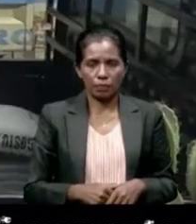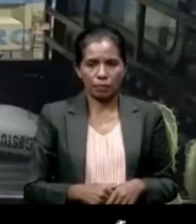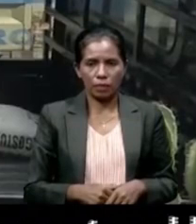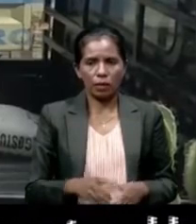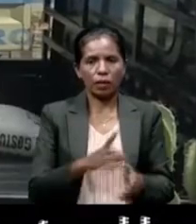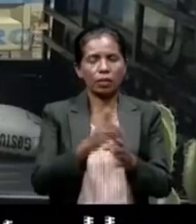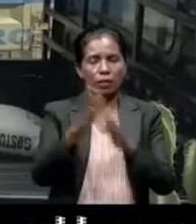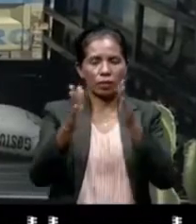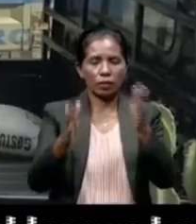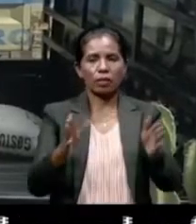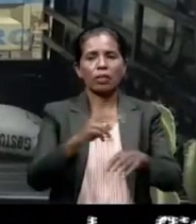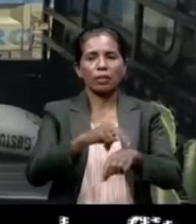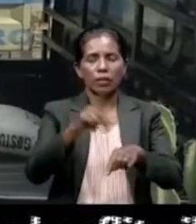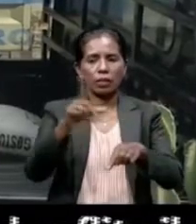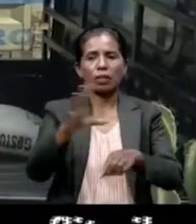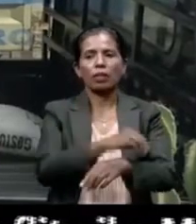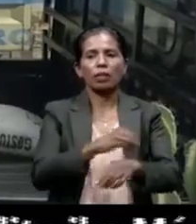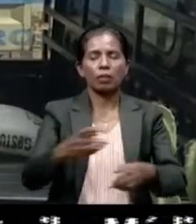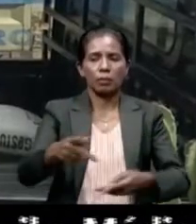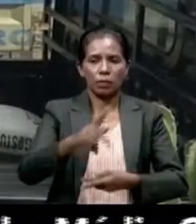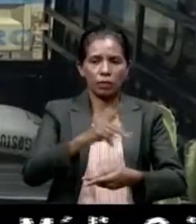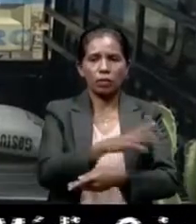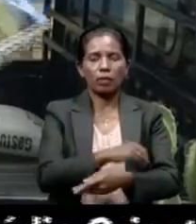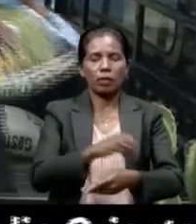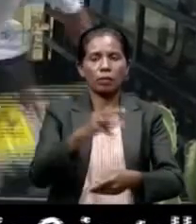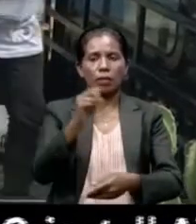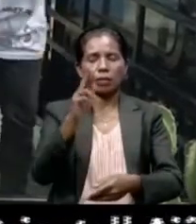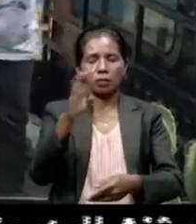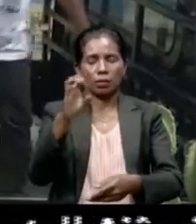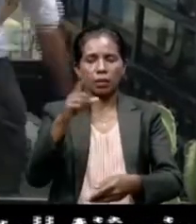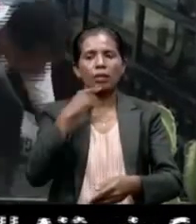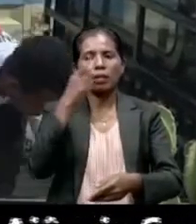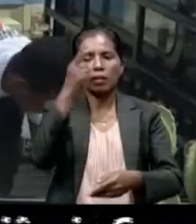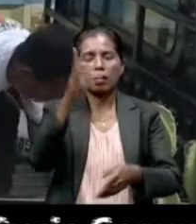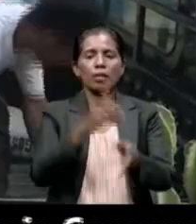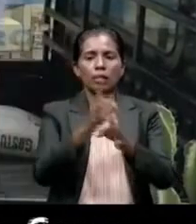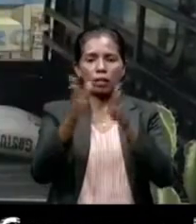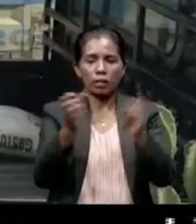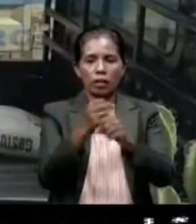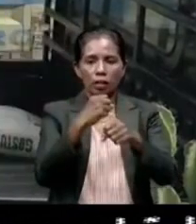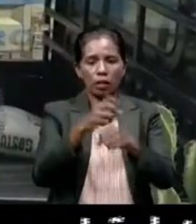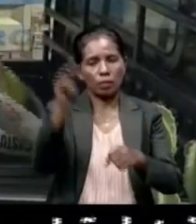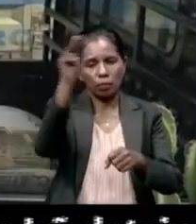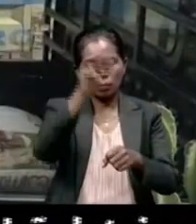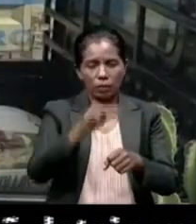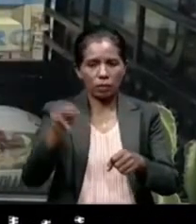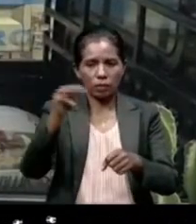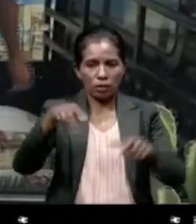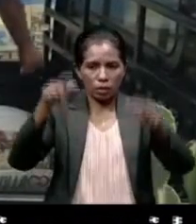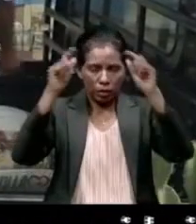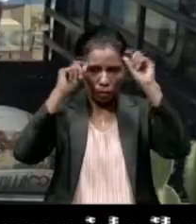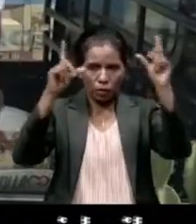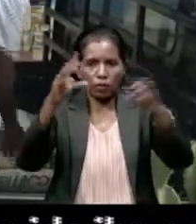Diretora Nacional de Regulação Comercial na Proteção ao Consumidor, Manuela Tilman Hateten, direção ne halohela monitorização e a território